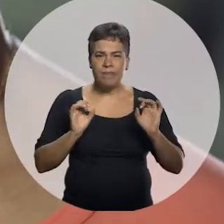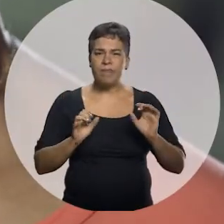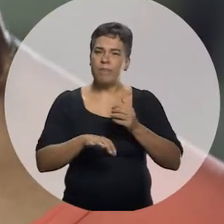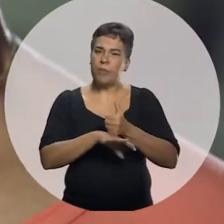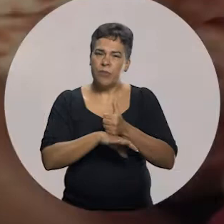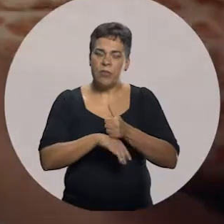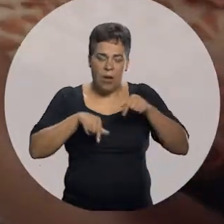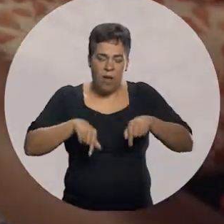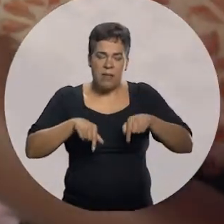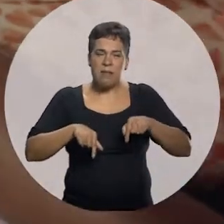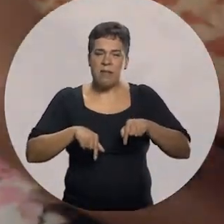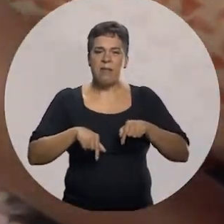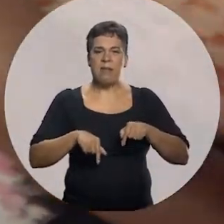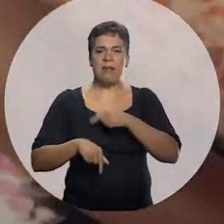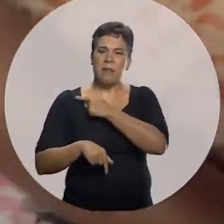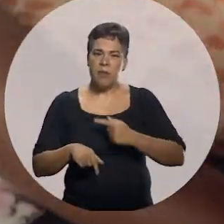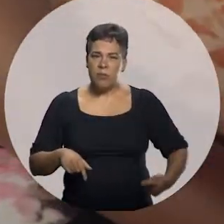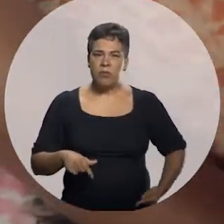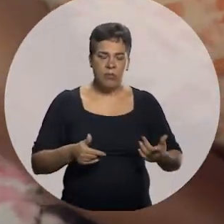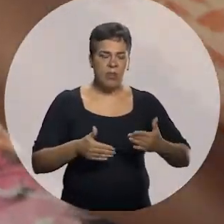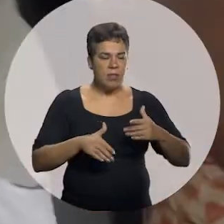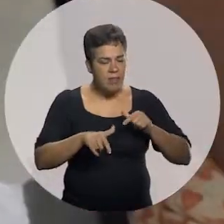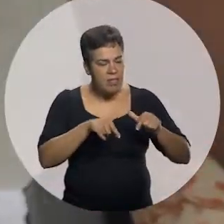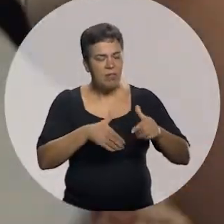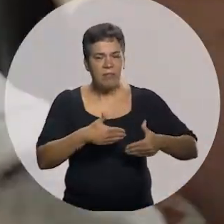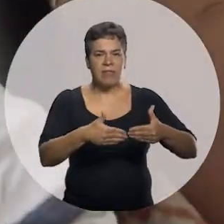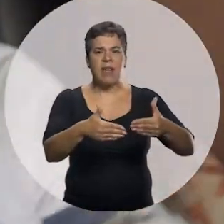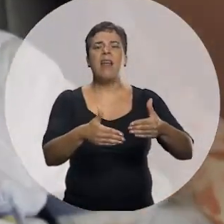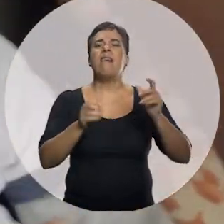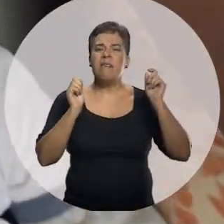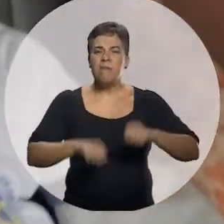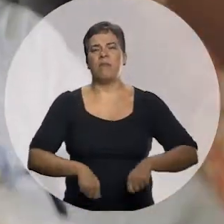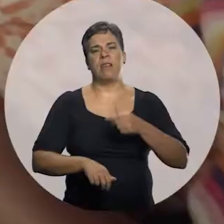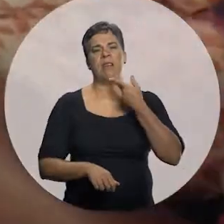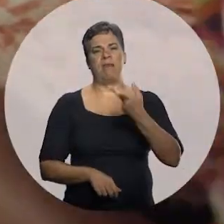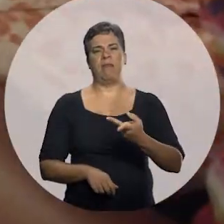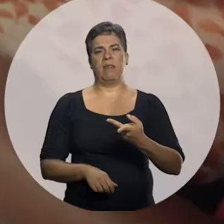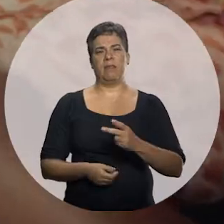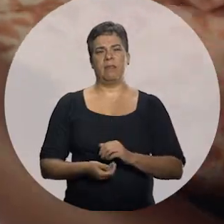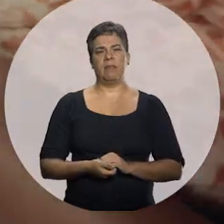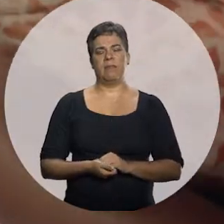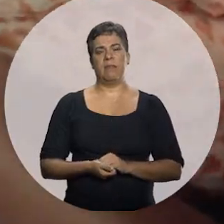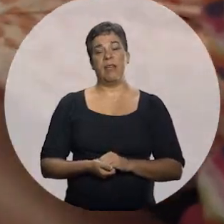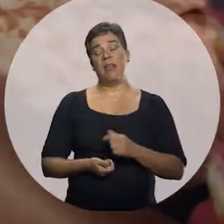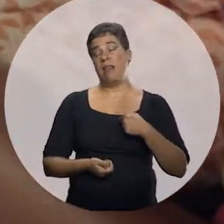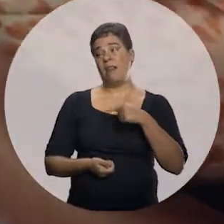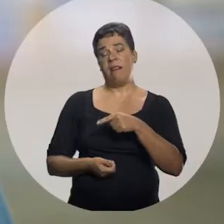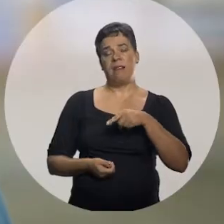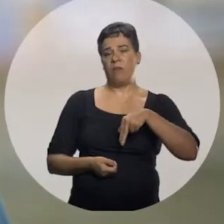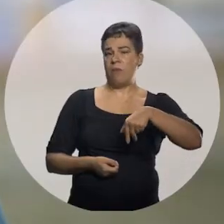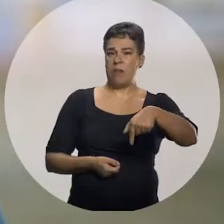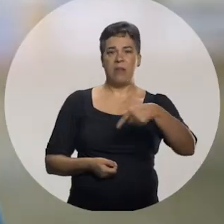no SUS, nesta cidade, que fizesse o trabalho sequenciado, esse menino poderia estar falando. Ele não